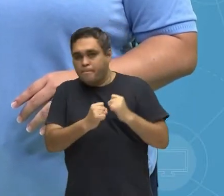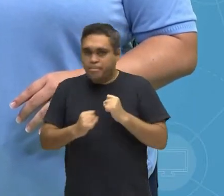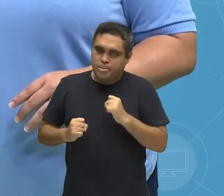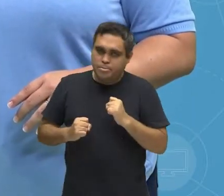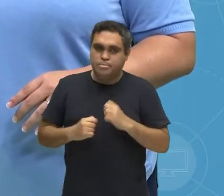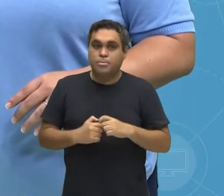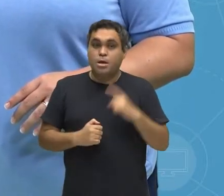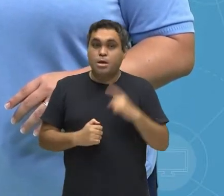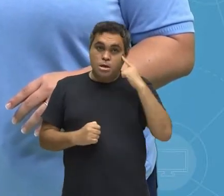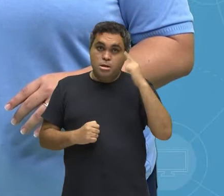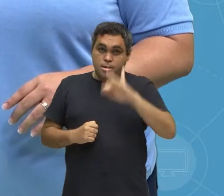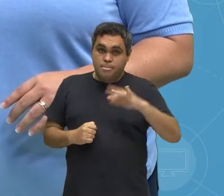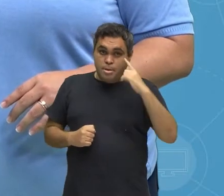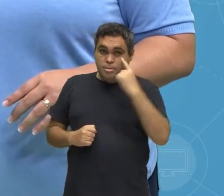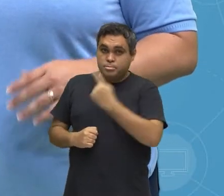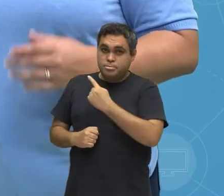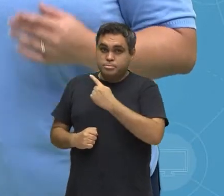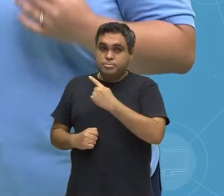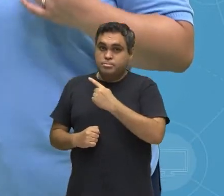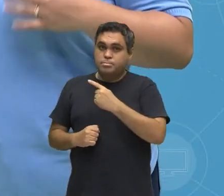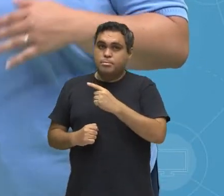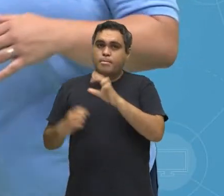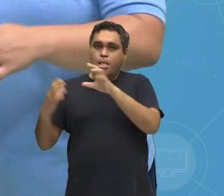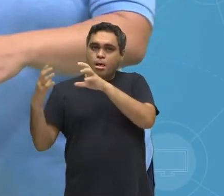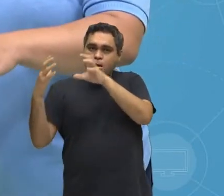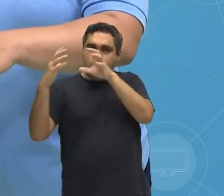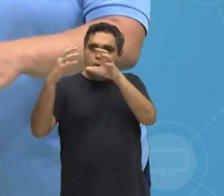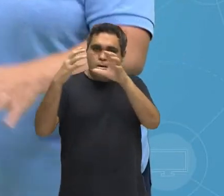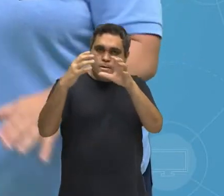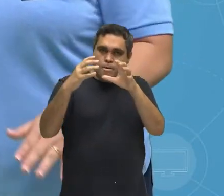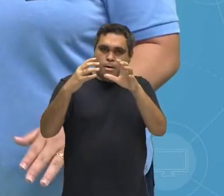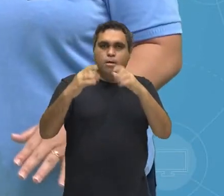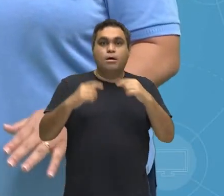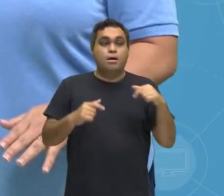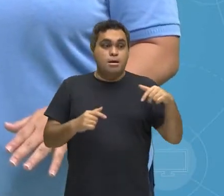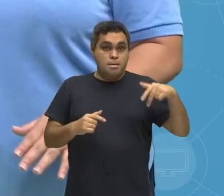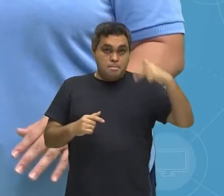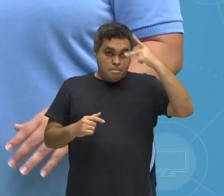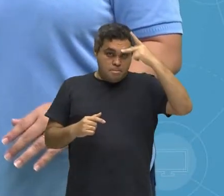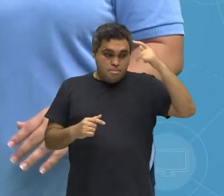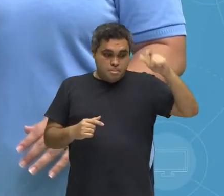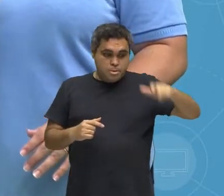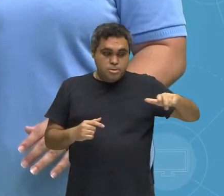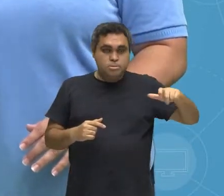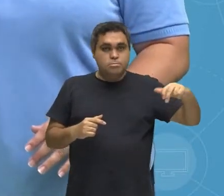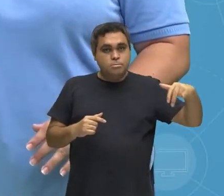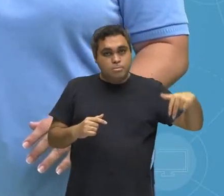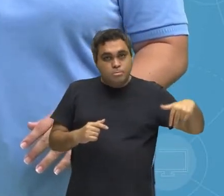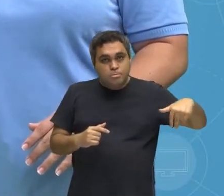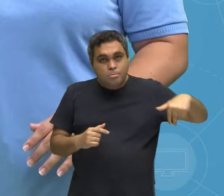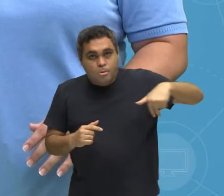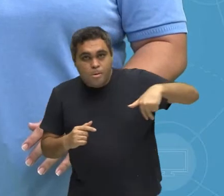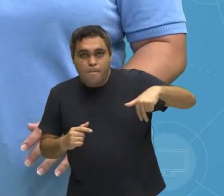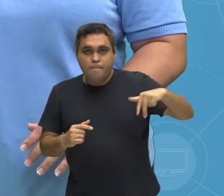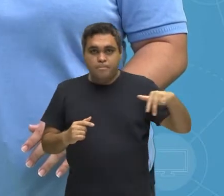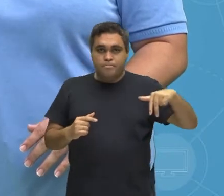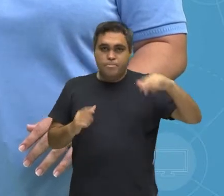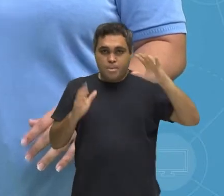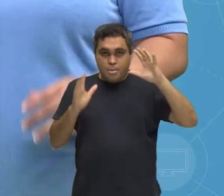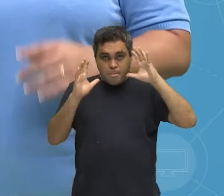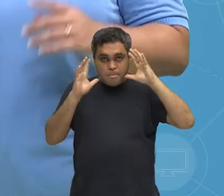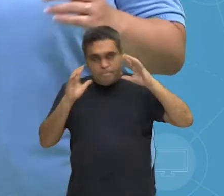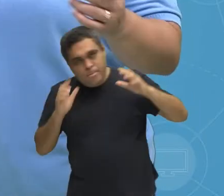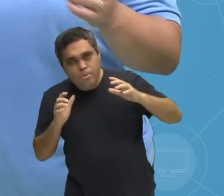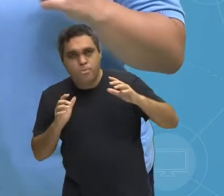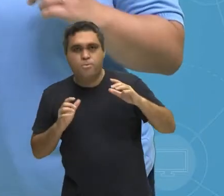direção do atleta, o que ele faz? Ele desliza, né, e bate essa bola. Lembrem-se, Tem que usar a cabeça